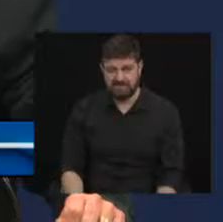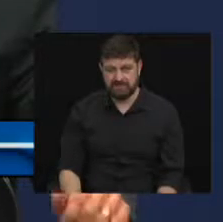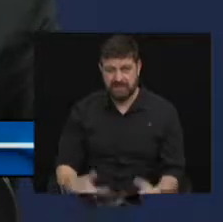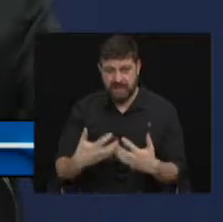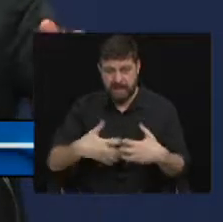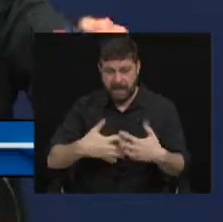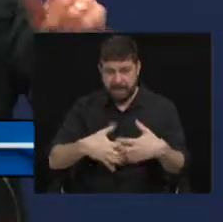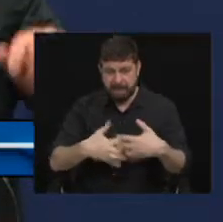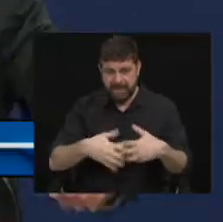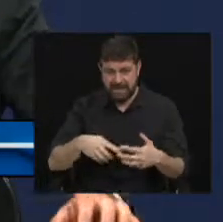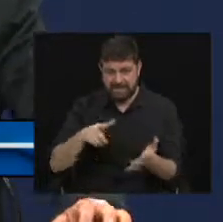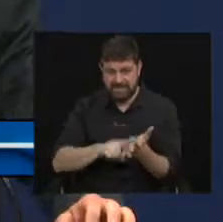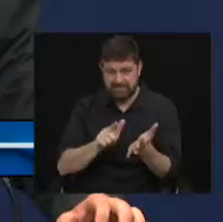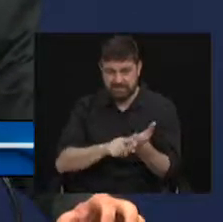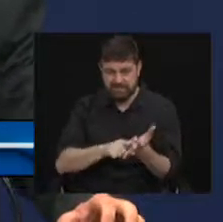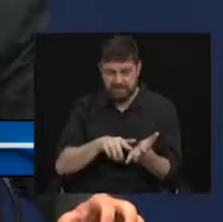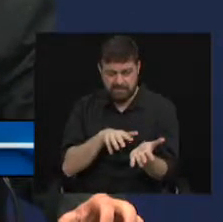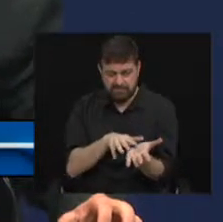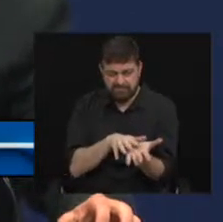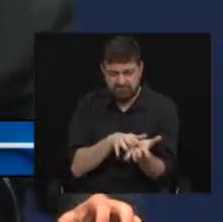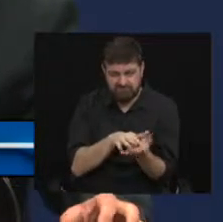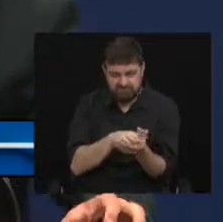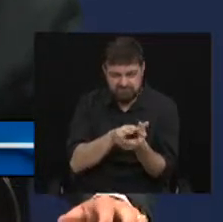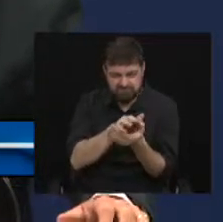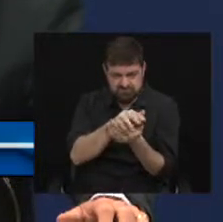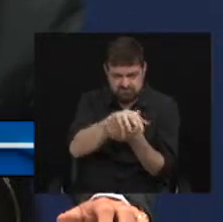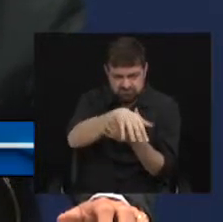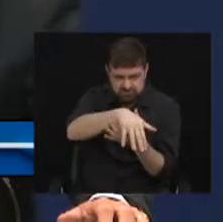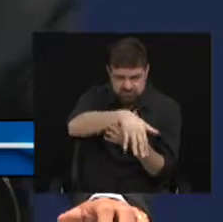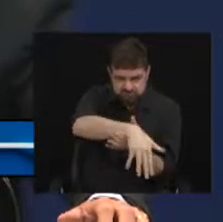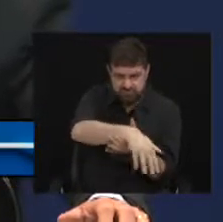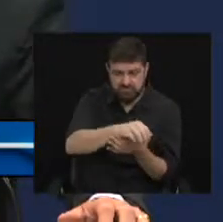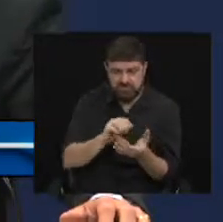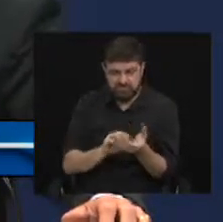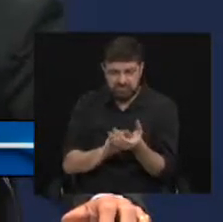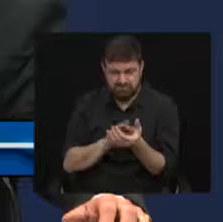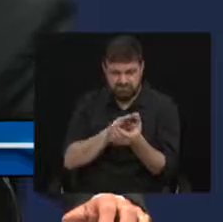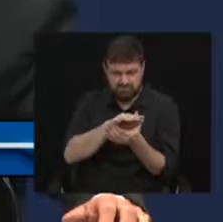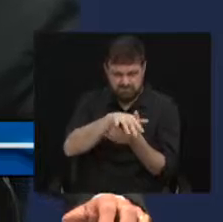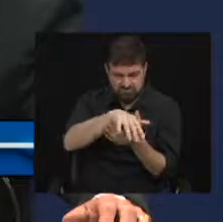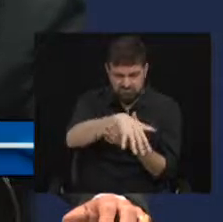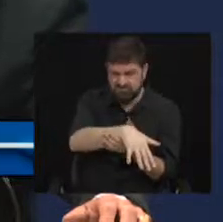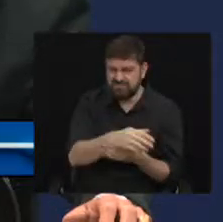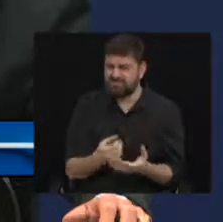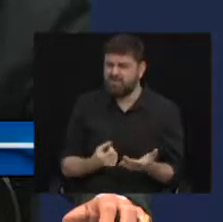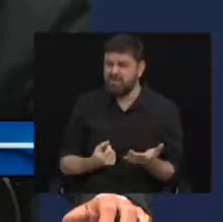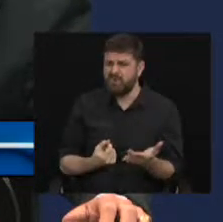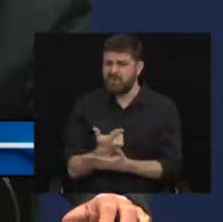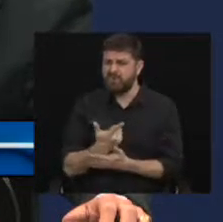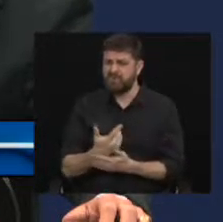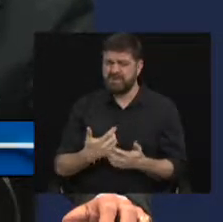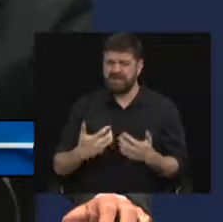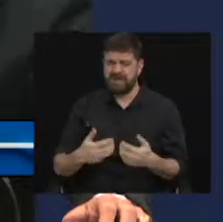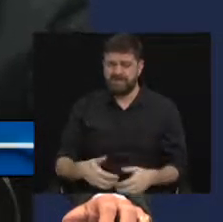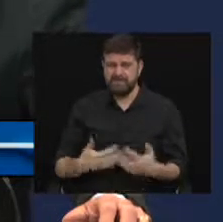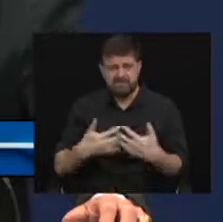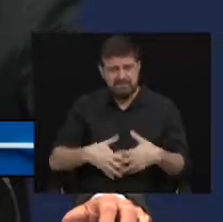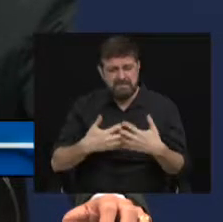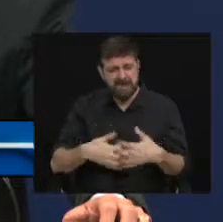governo gastou cerca de 10 milhões para comprar um tal de kit ambiental. Esse